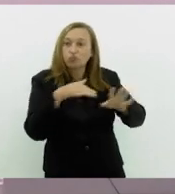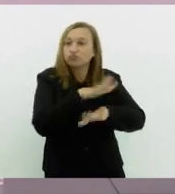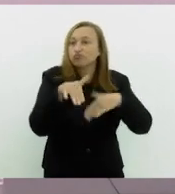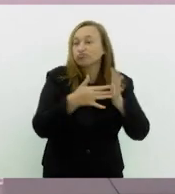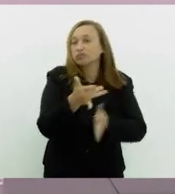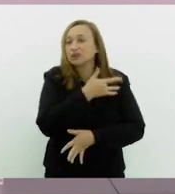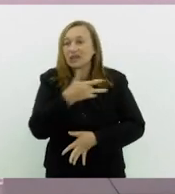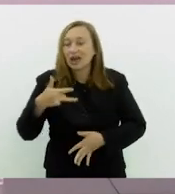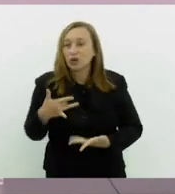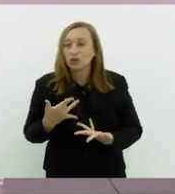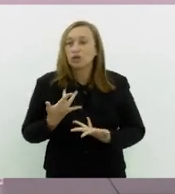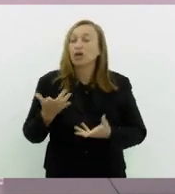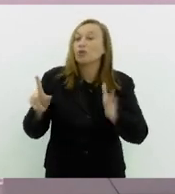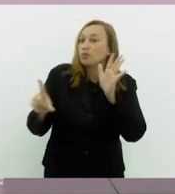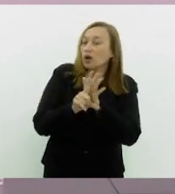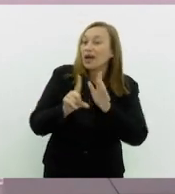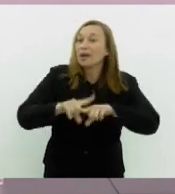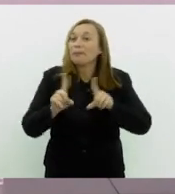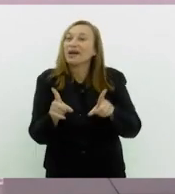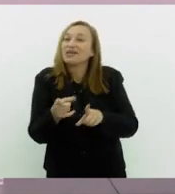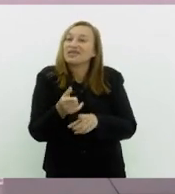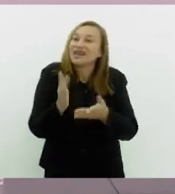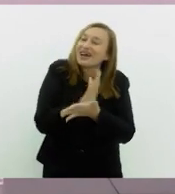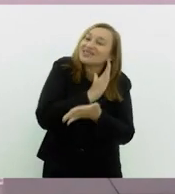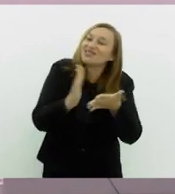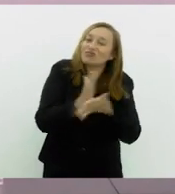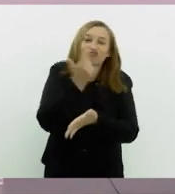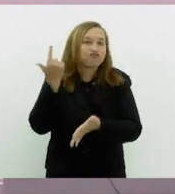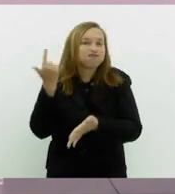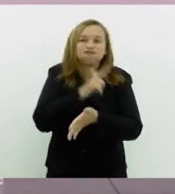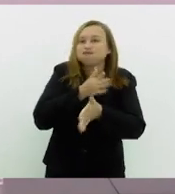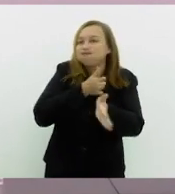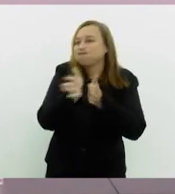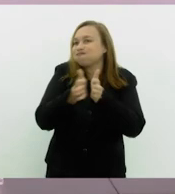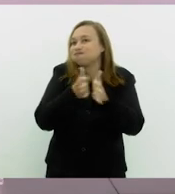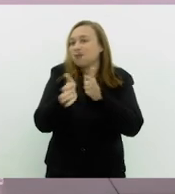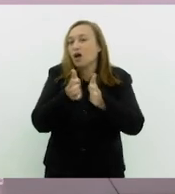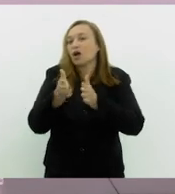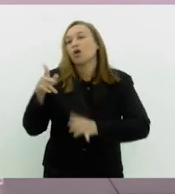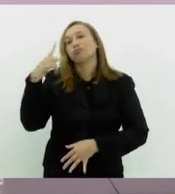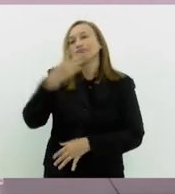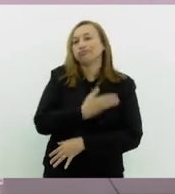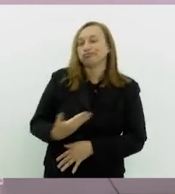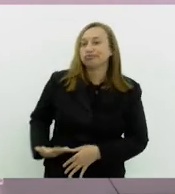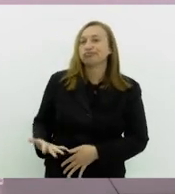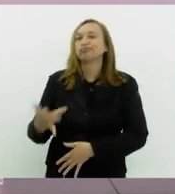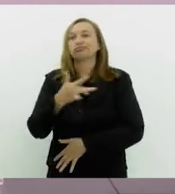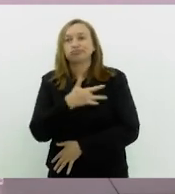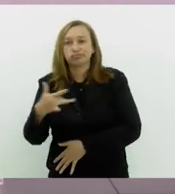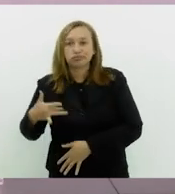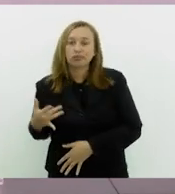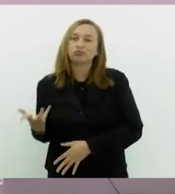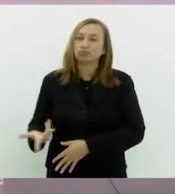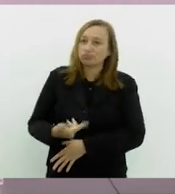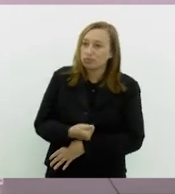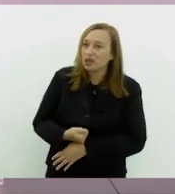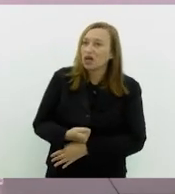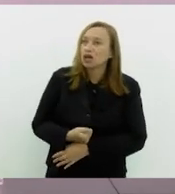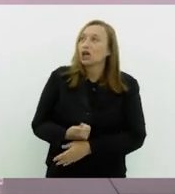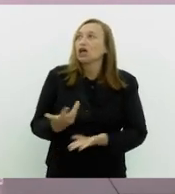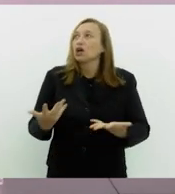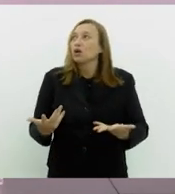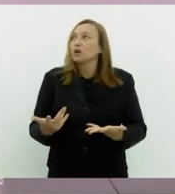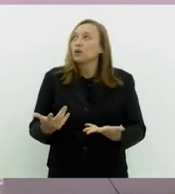saúde, garantido por lei, mas muitas vezes não conseguem acessar uma política pública de saúde quando têm